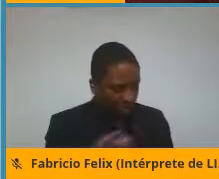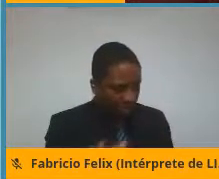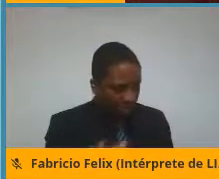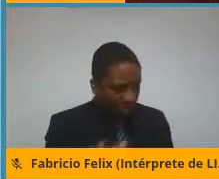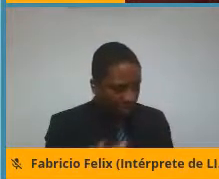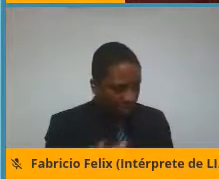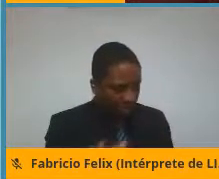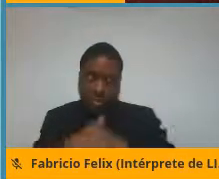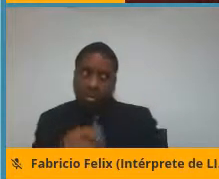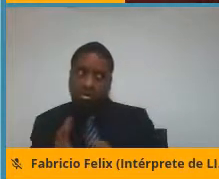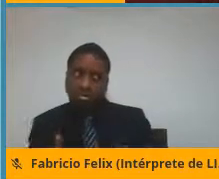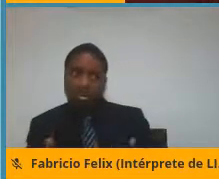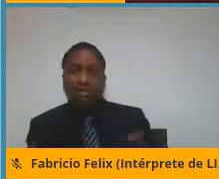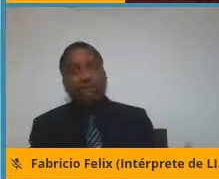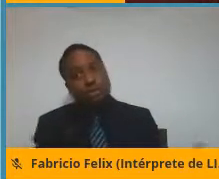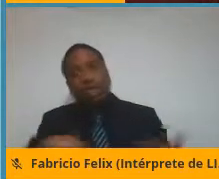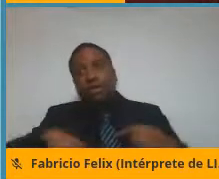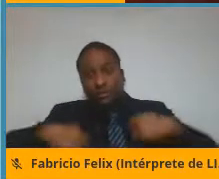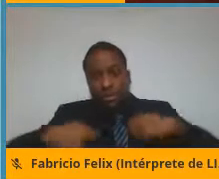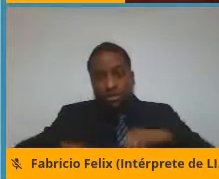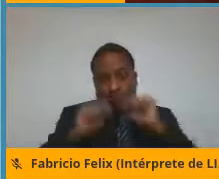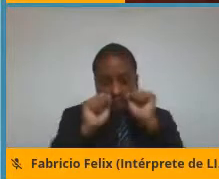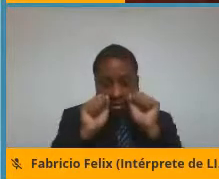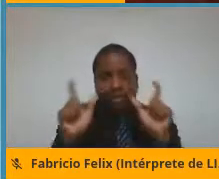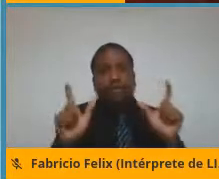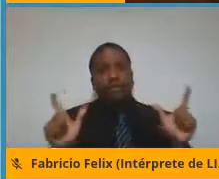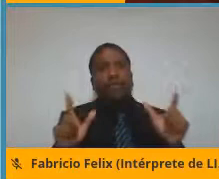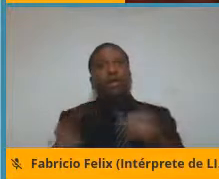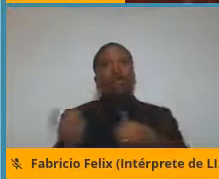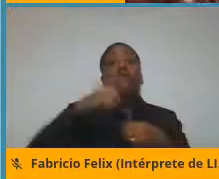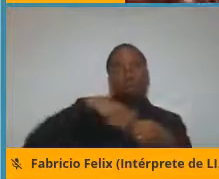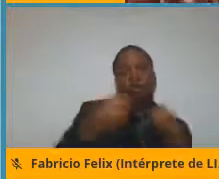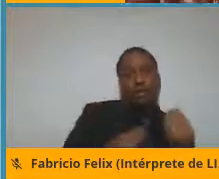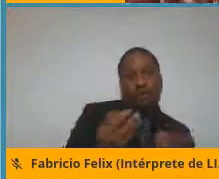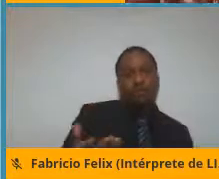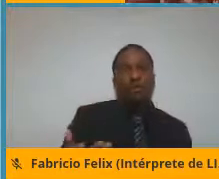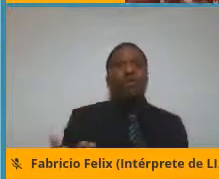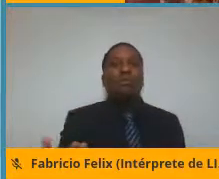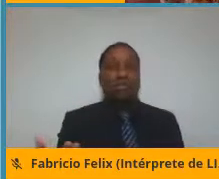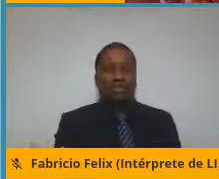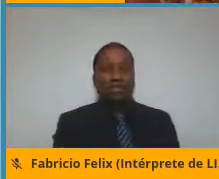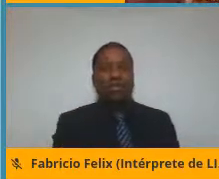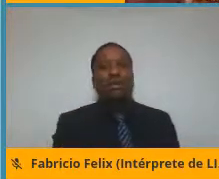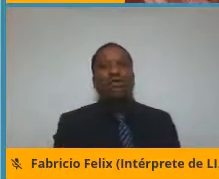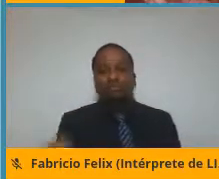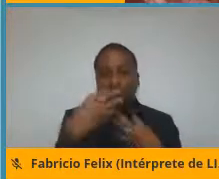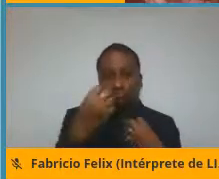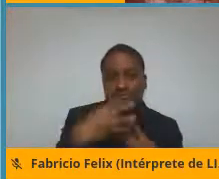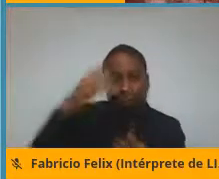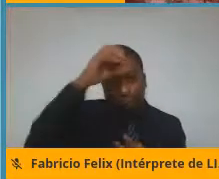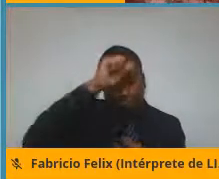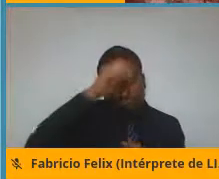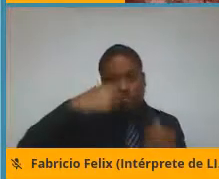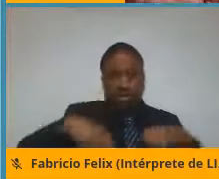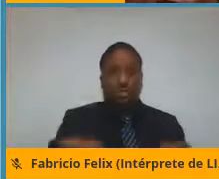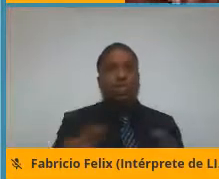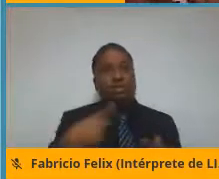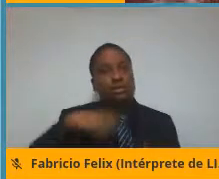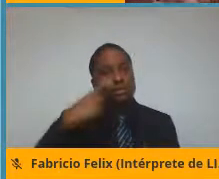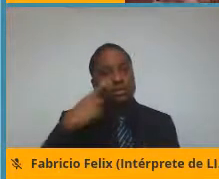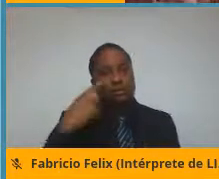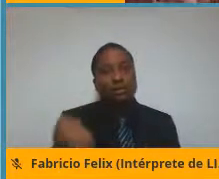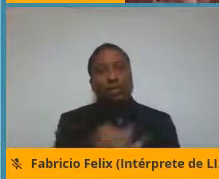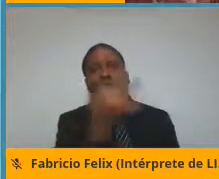tem que saber como voltar, né? Se reeducar. Então, sabendo que mata, a gente está vendo o número, né? Aqui os números